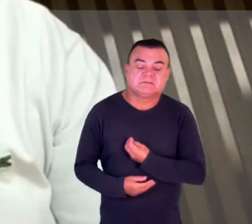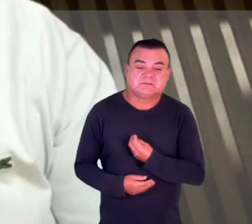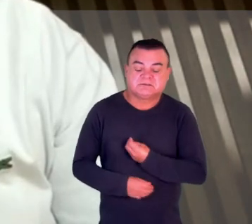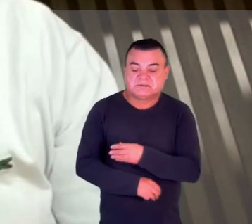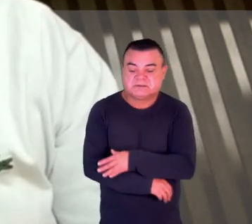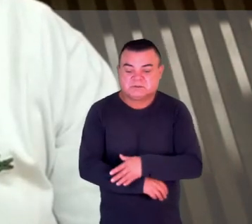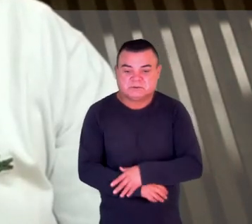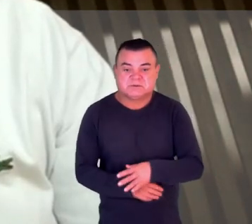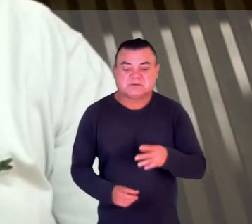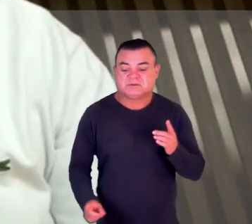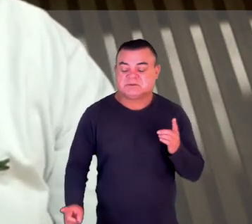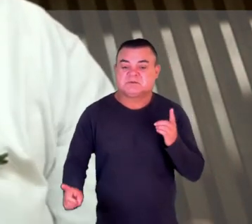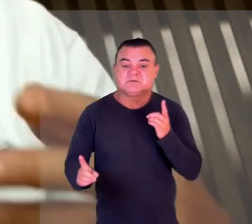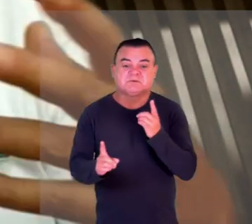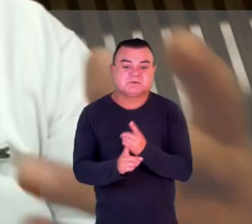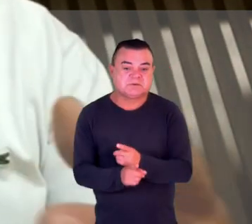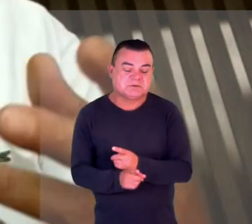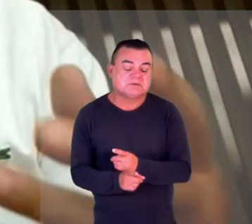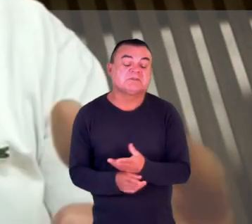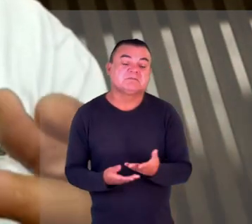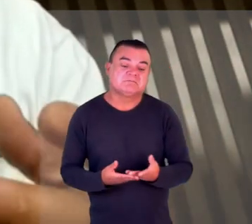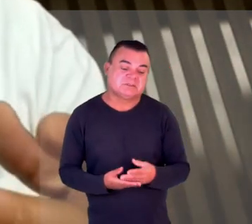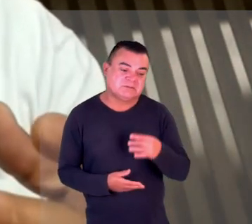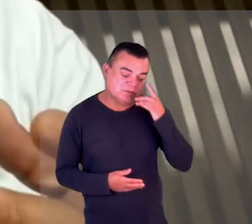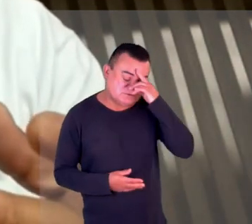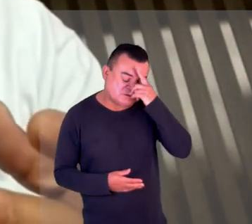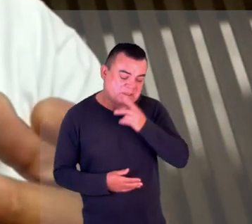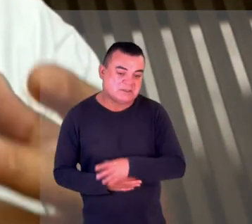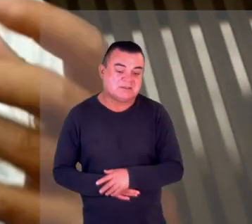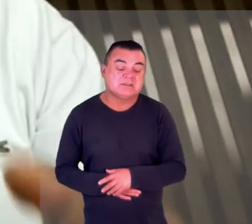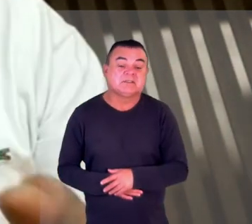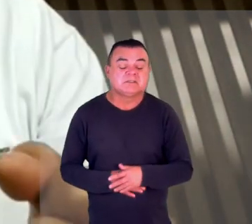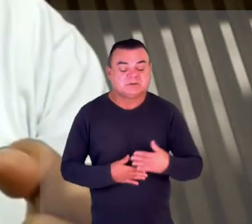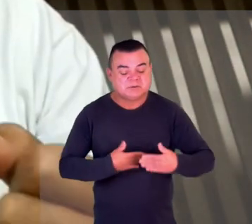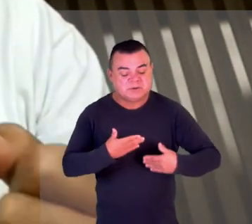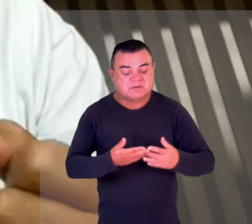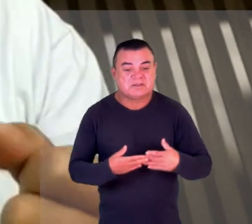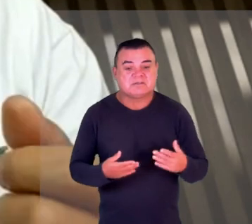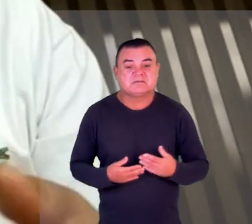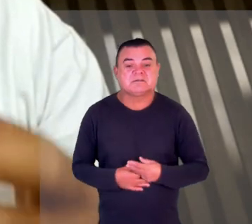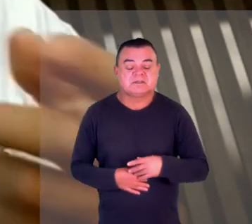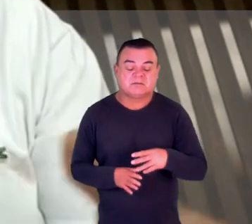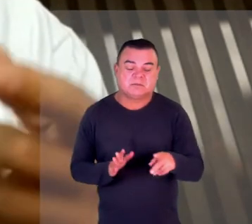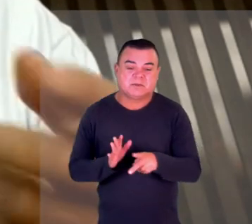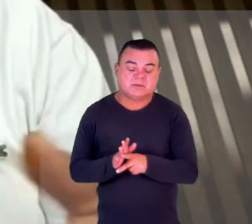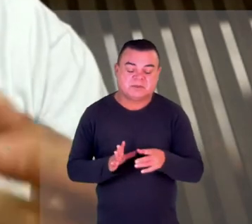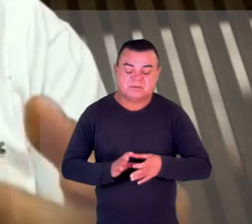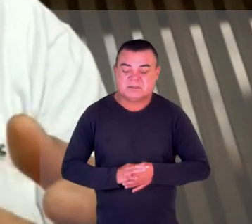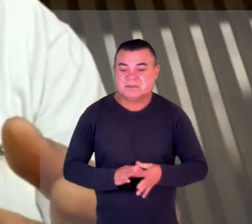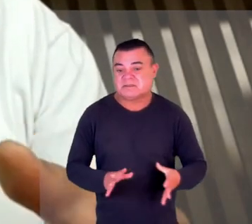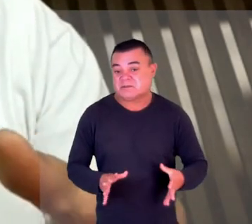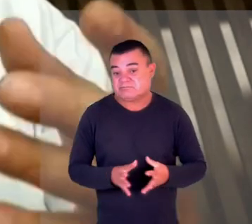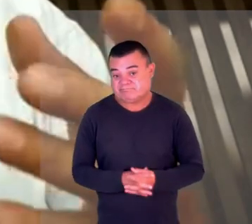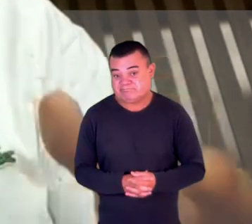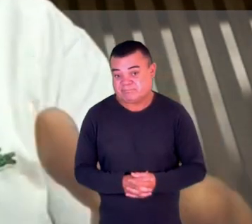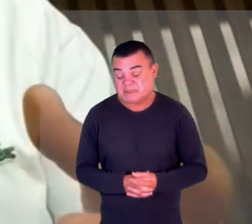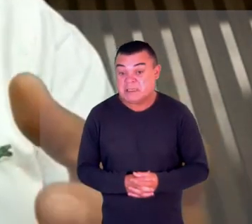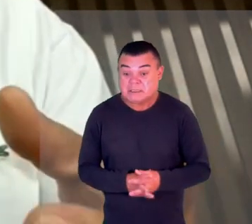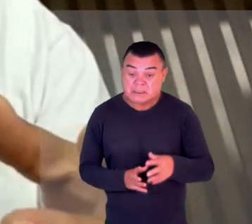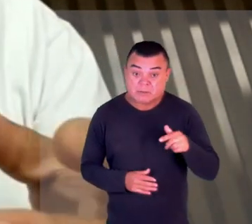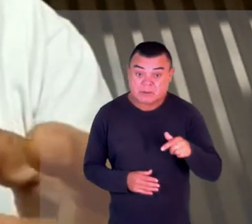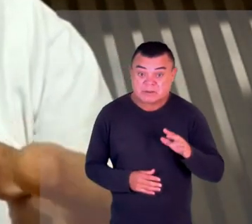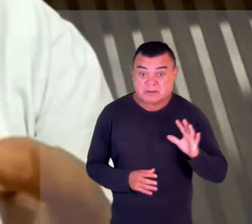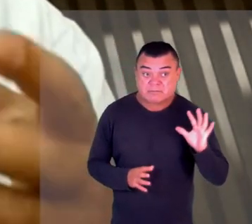processo na busca da sua alimentação ou seja eh eh eh eu acho que esse evento Como disse é uma é um primeiro